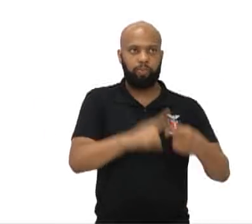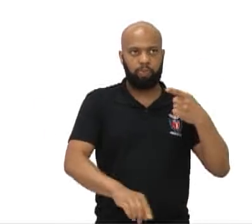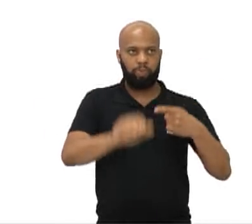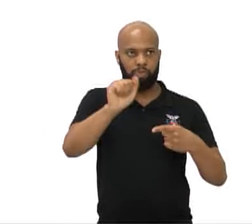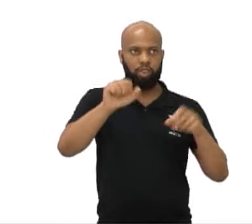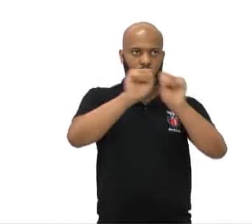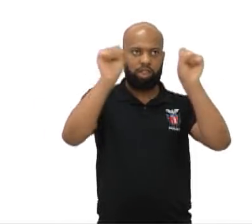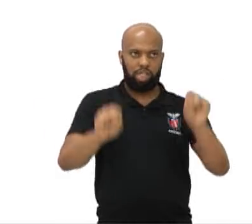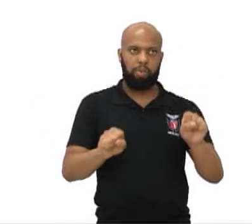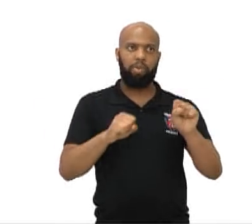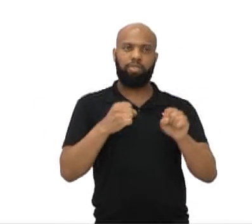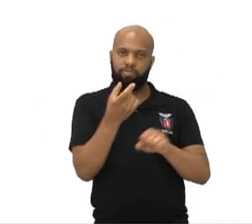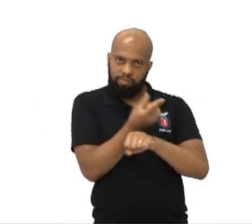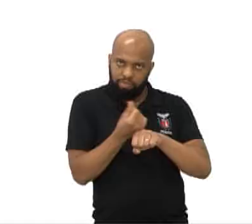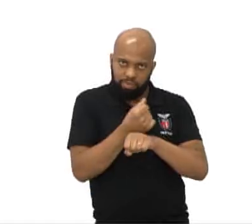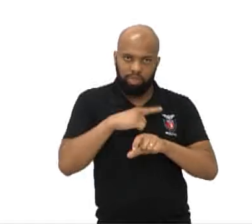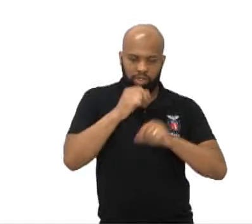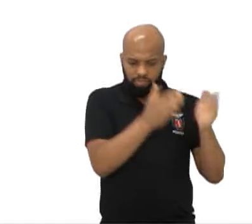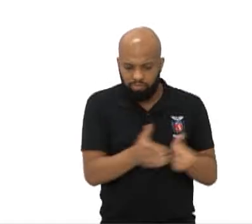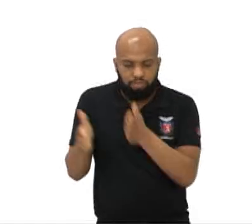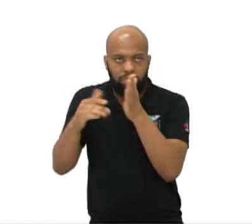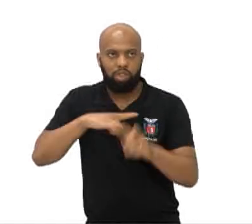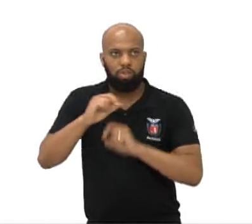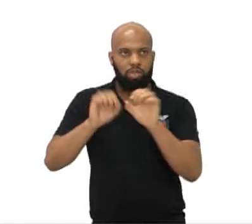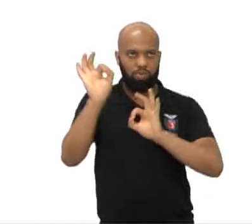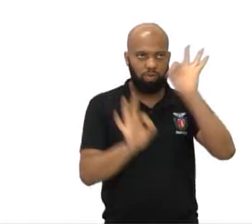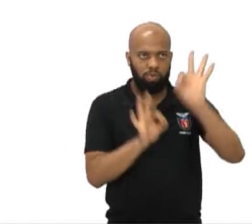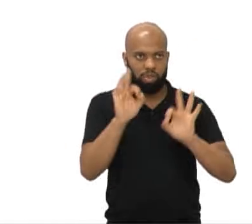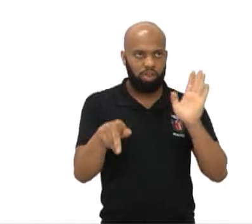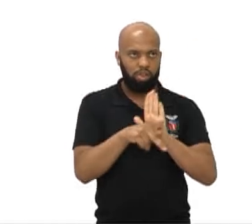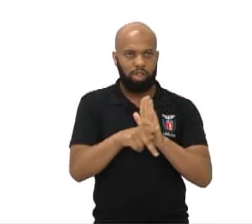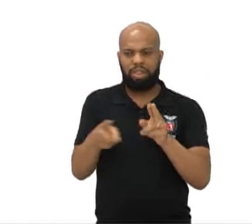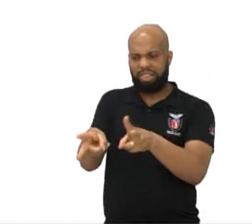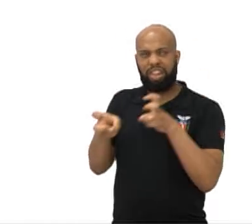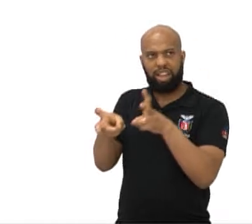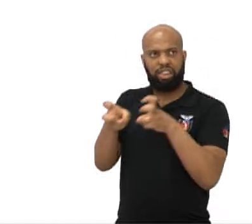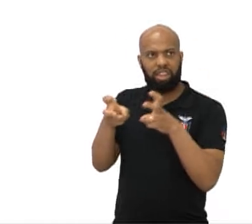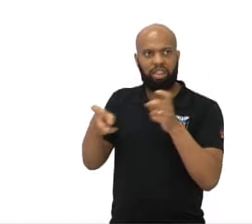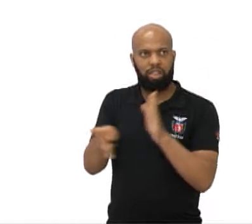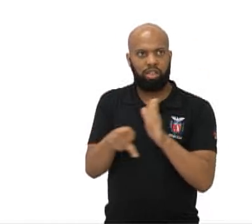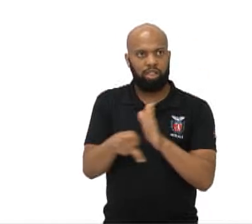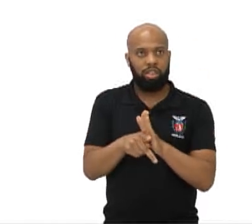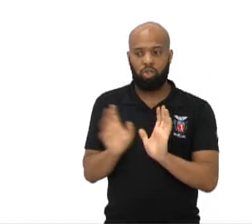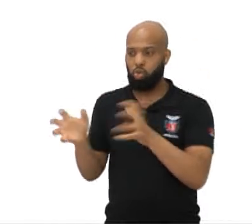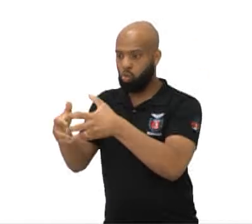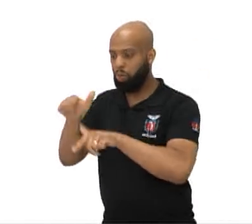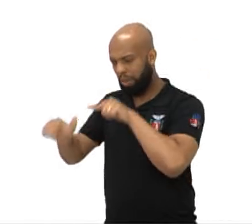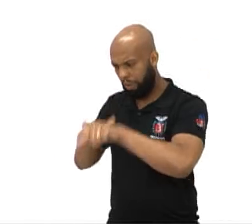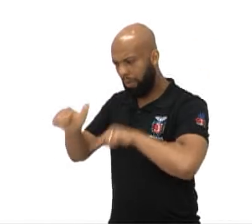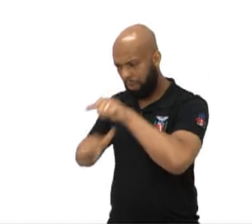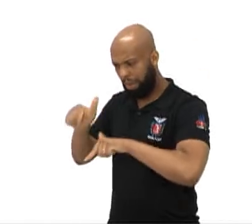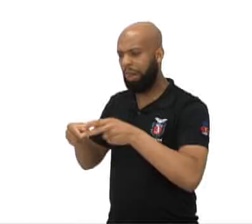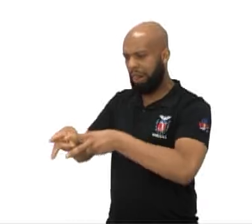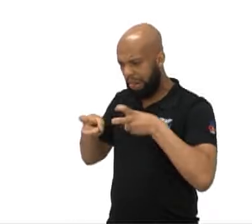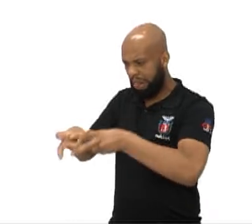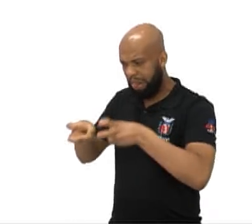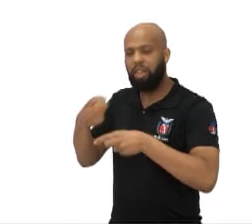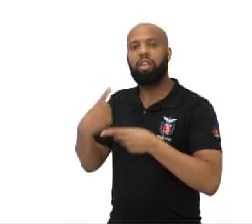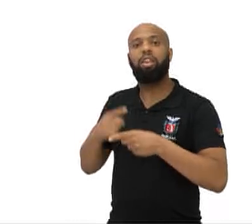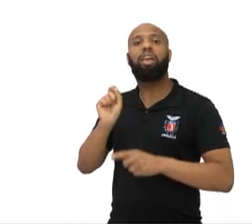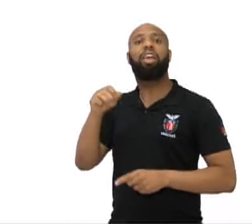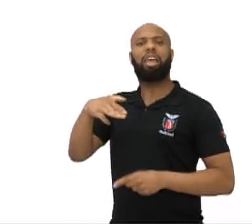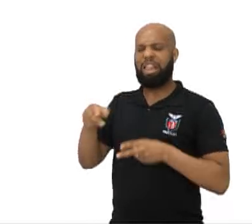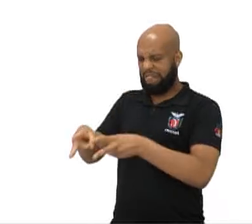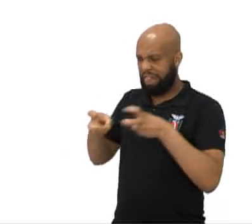A. O sistema capitalista de produção é organizado pela exploração das classes trabalhadoras por